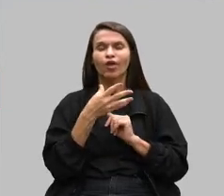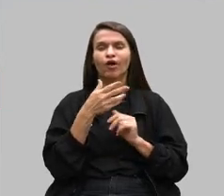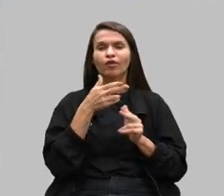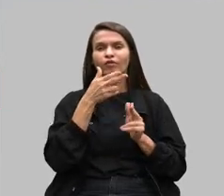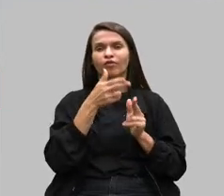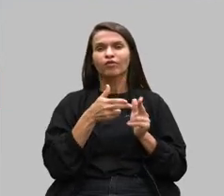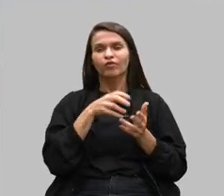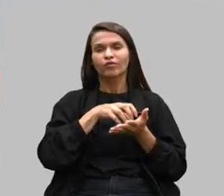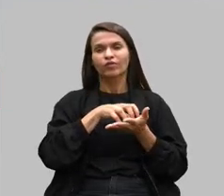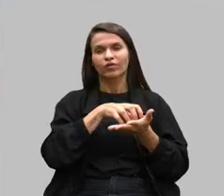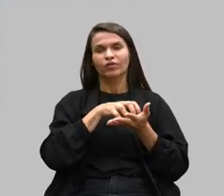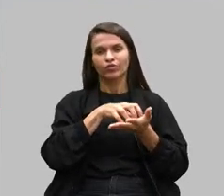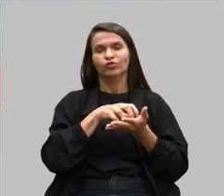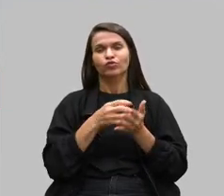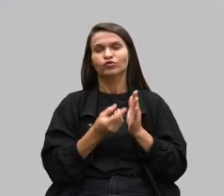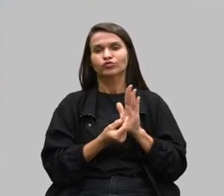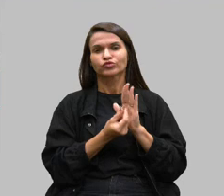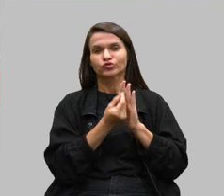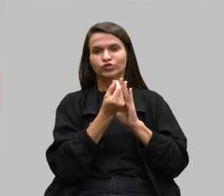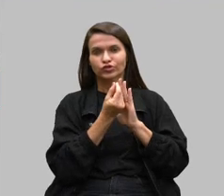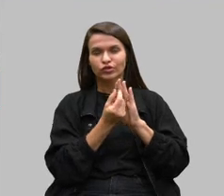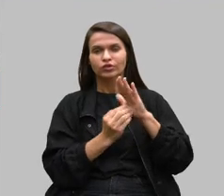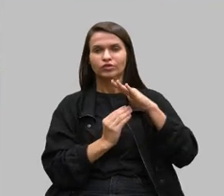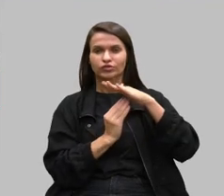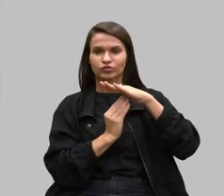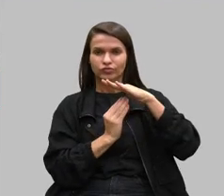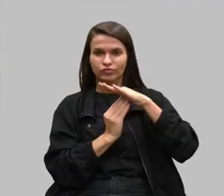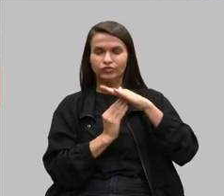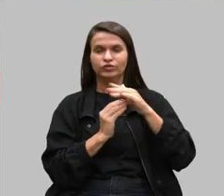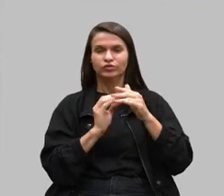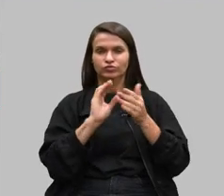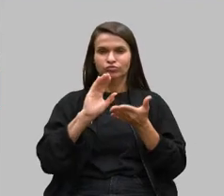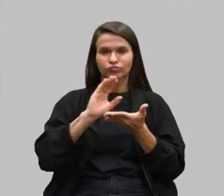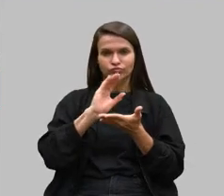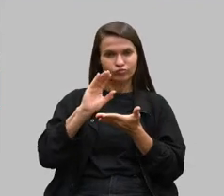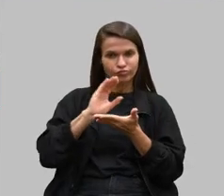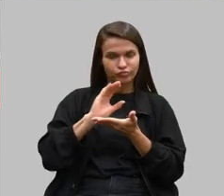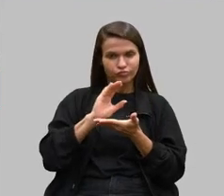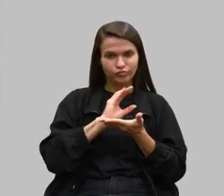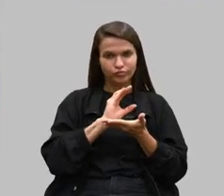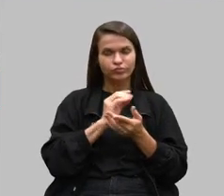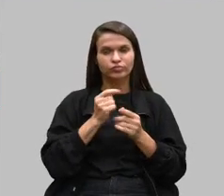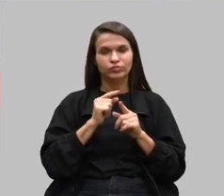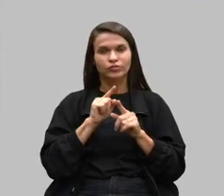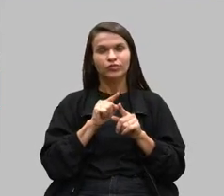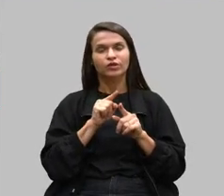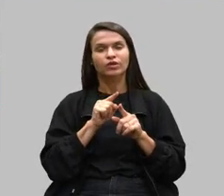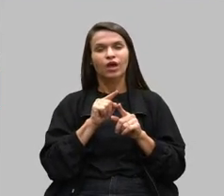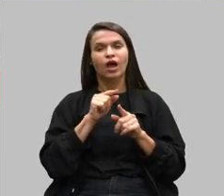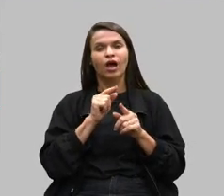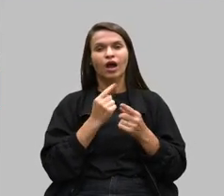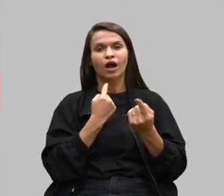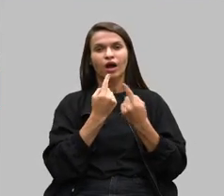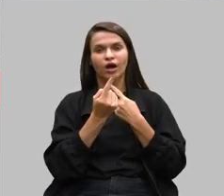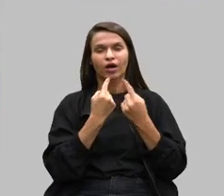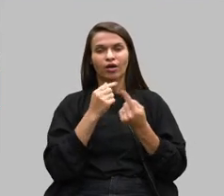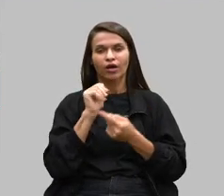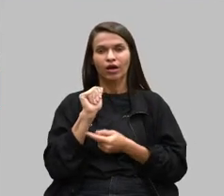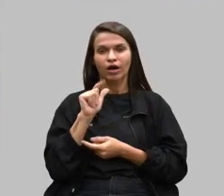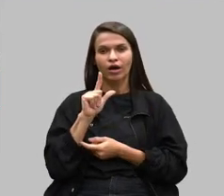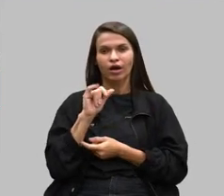dinheiro de fundos e de investidores né que seria a rodovia A Ferrovia á São Paulo e